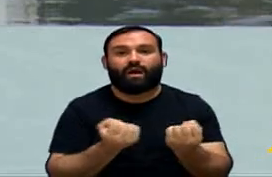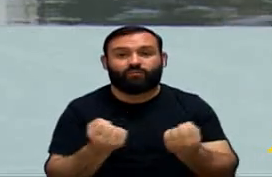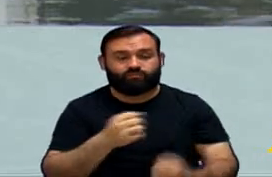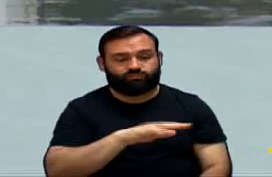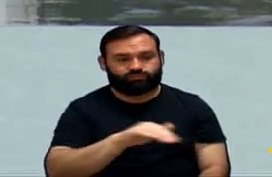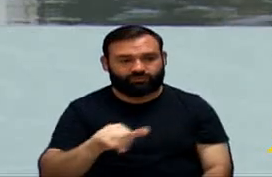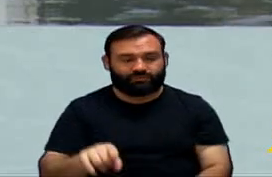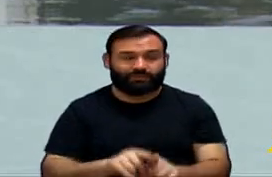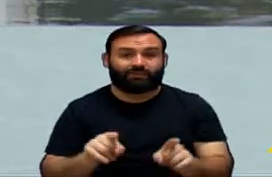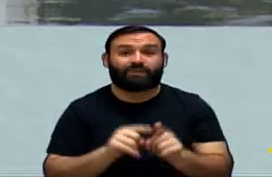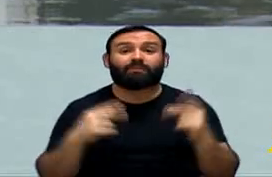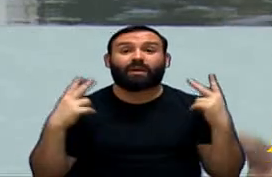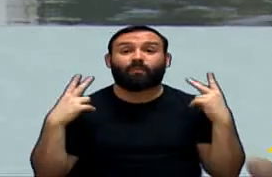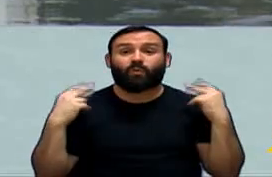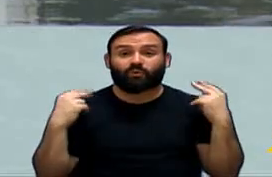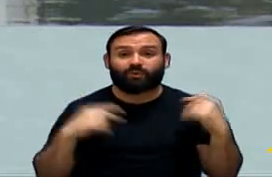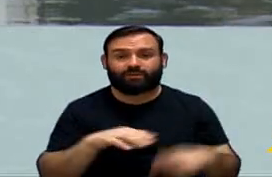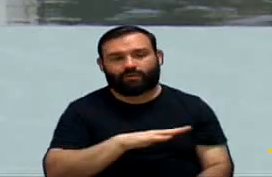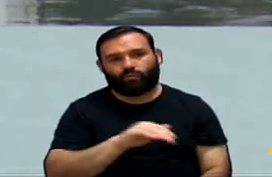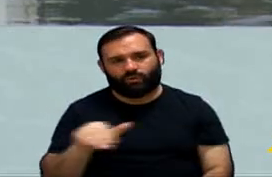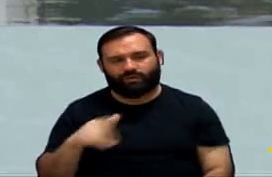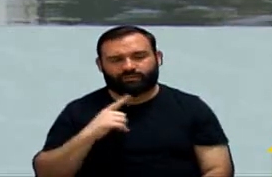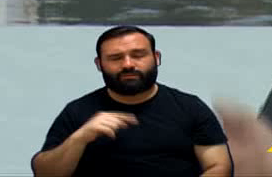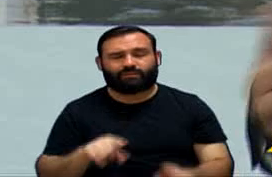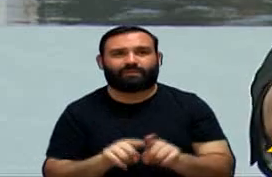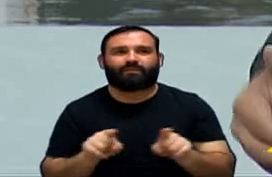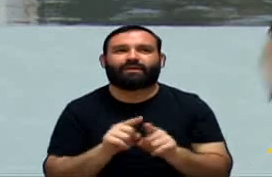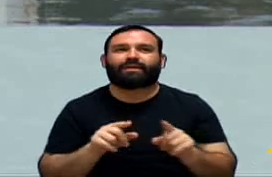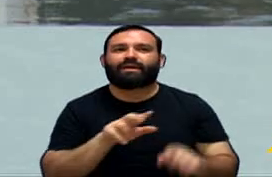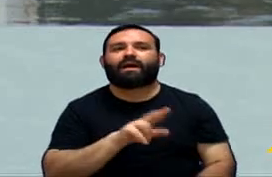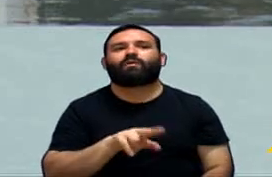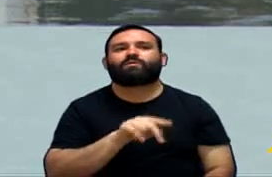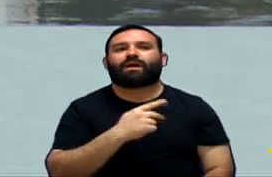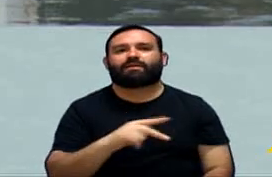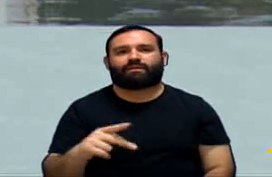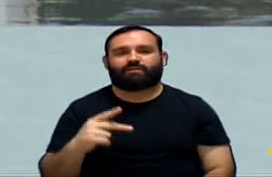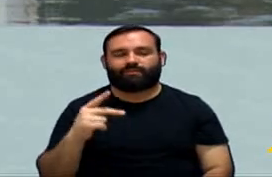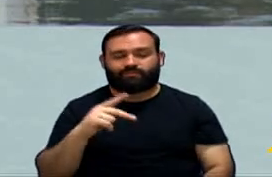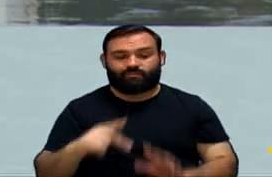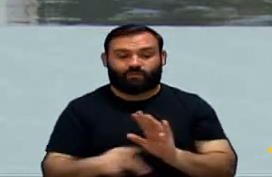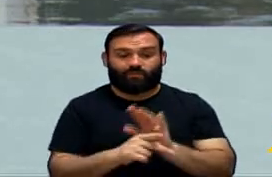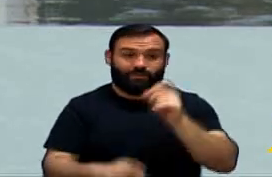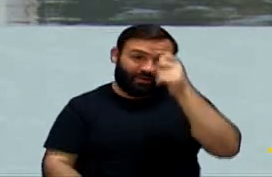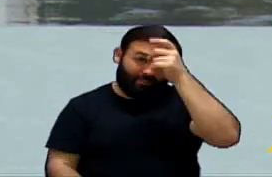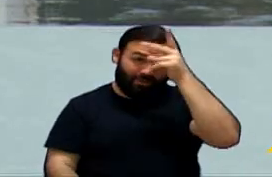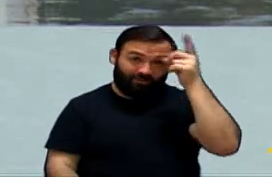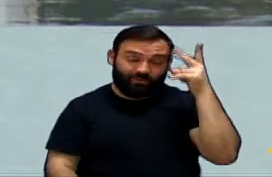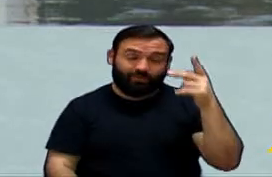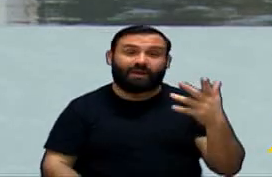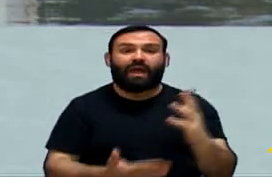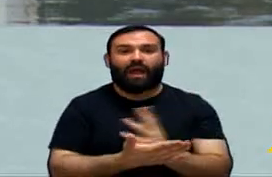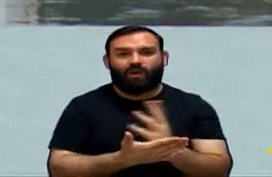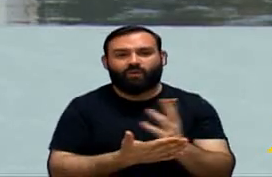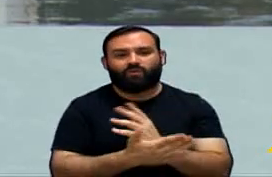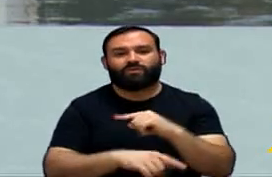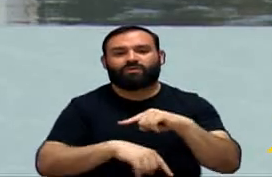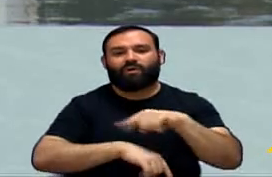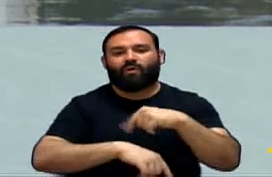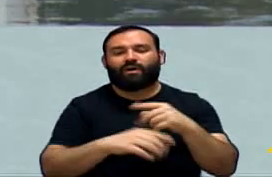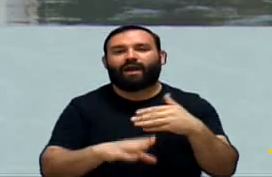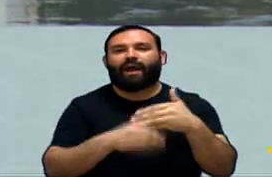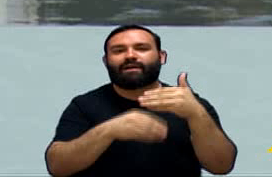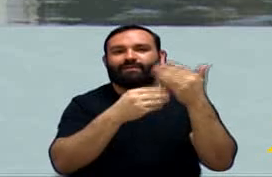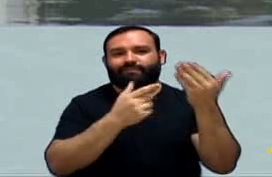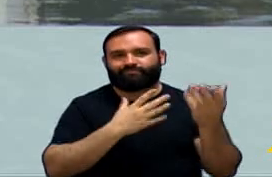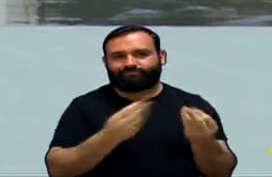contratada e também os motoristas contratados e quando utilizado o próprio motorista da prefeitura alguns fazem mais hora extra do